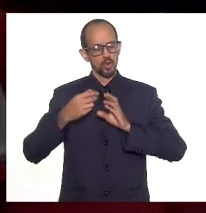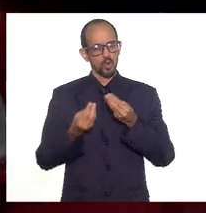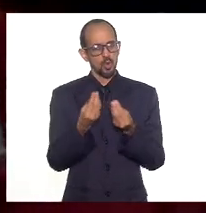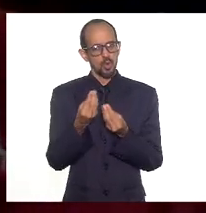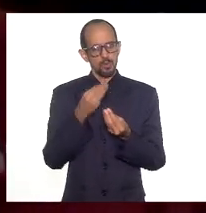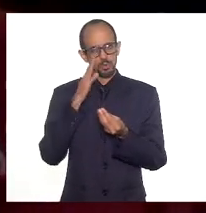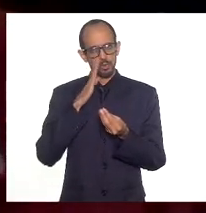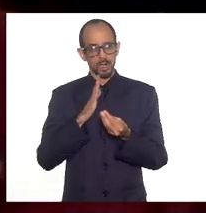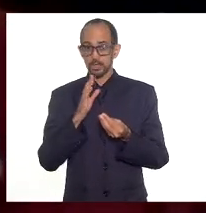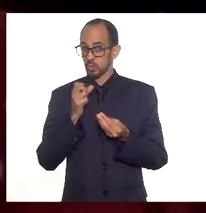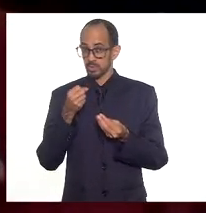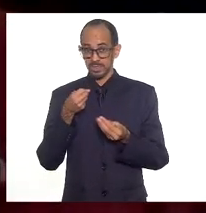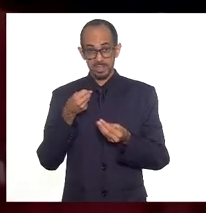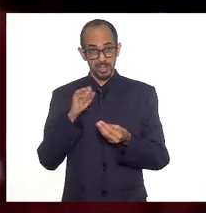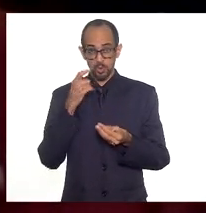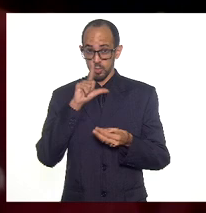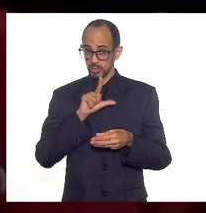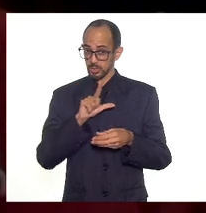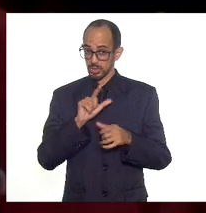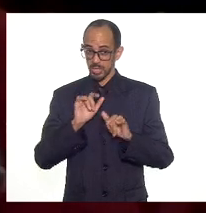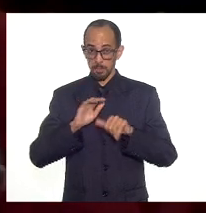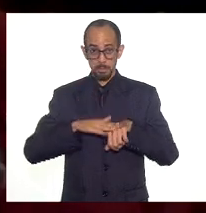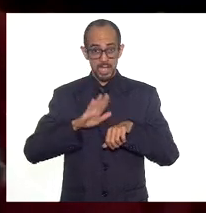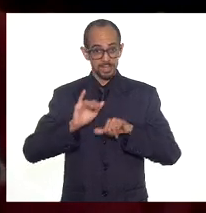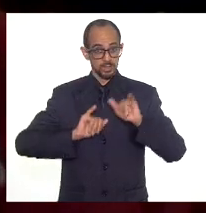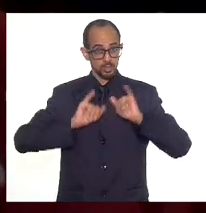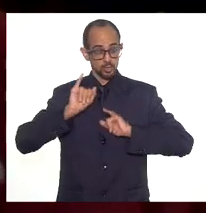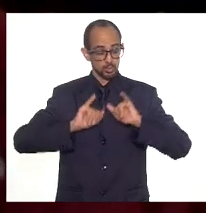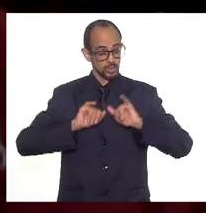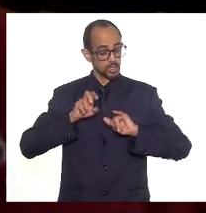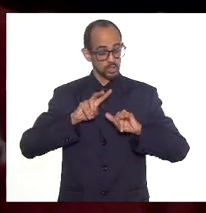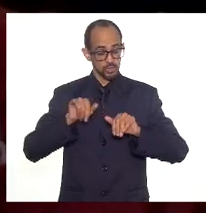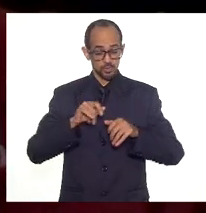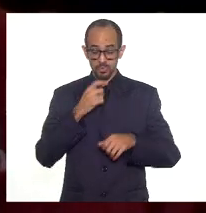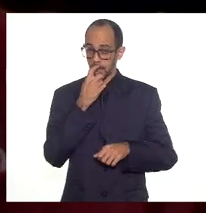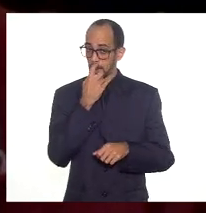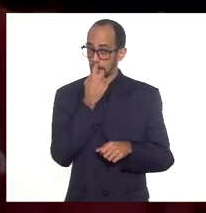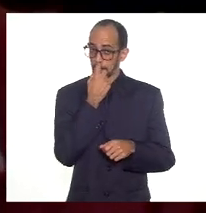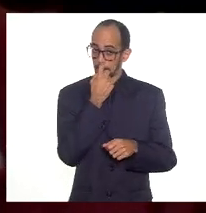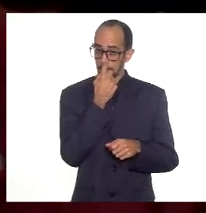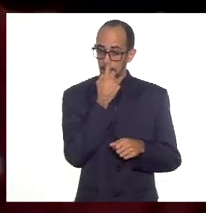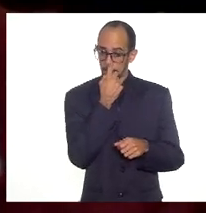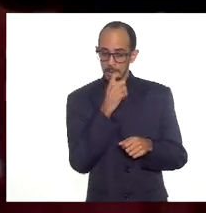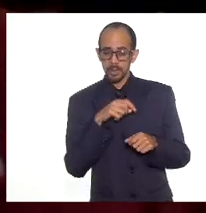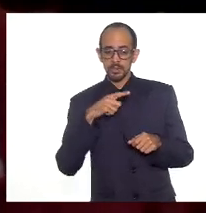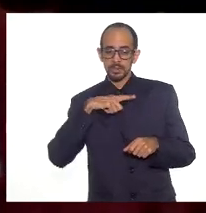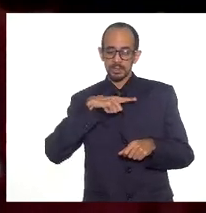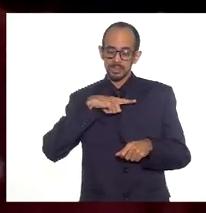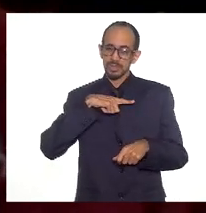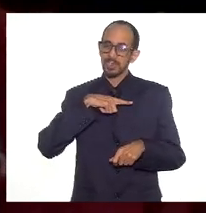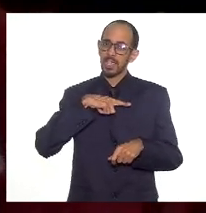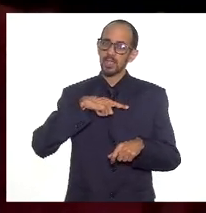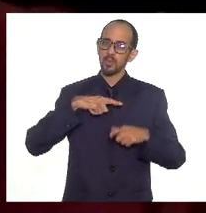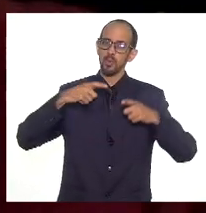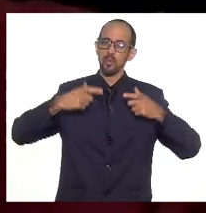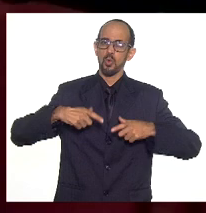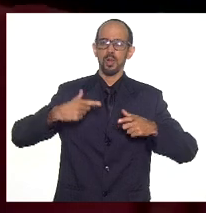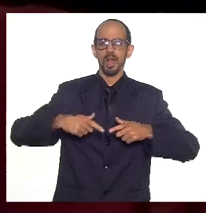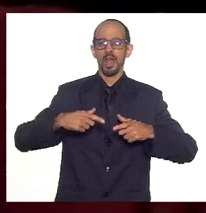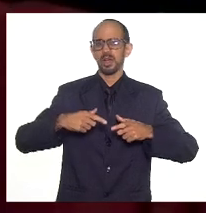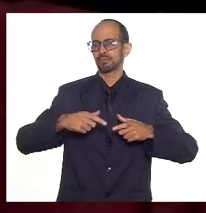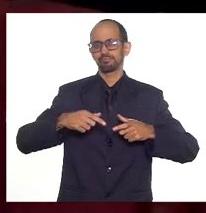se reindustrializar no curto espaço de tempo, nós vamos ter uma legião de desempregados nesse país